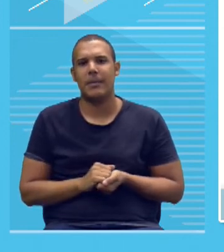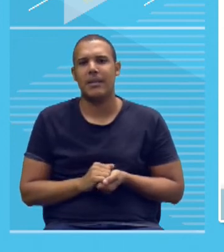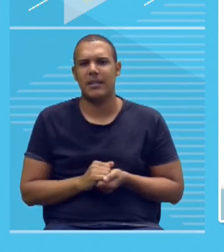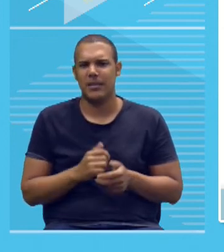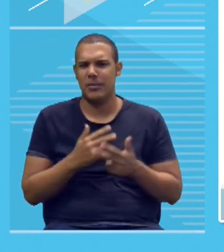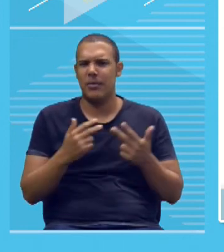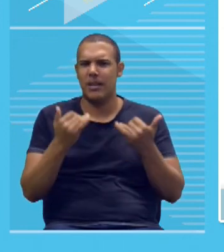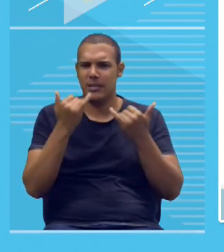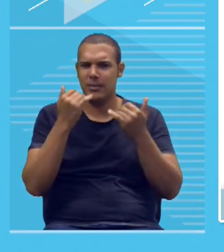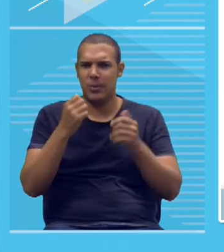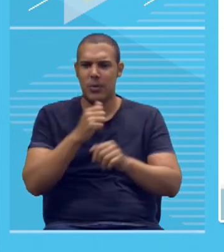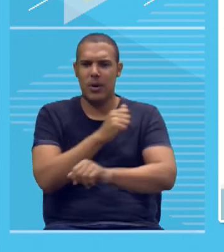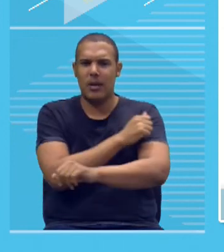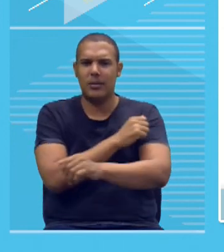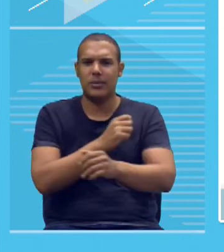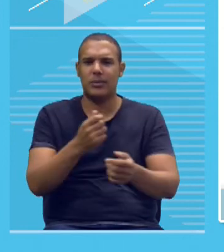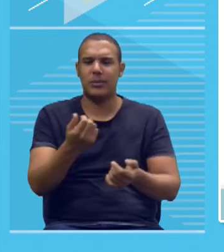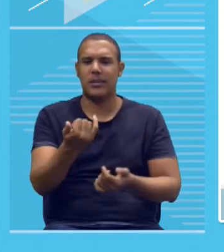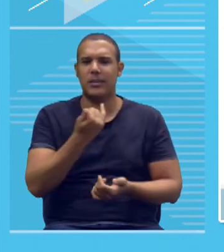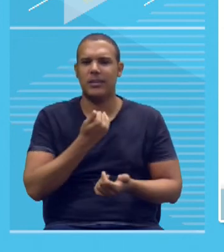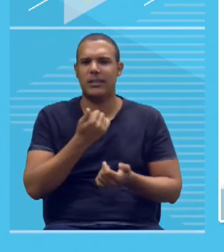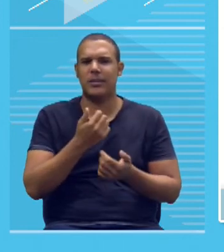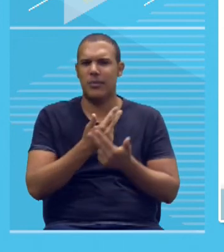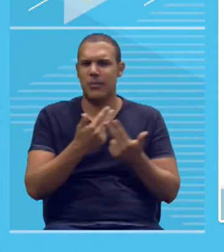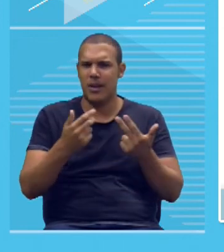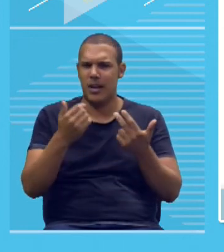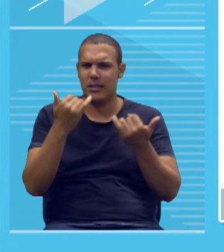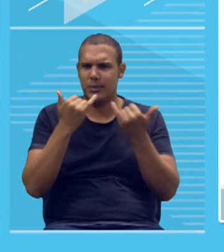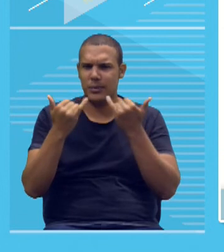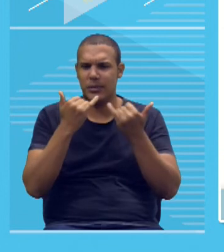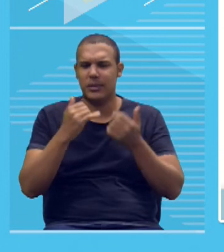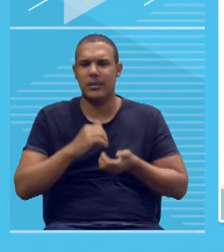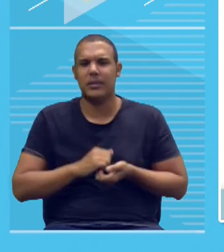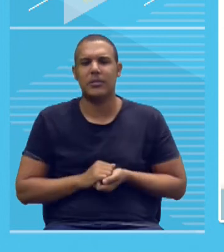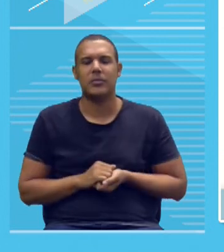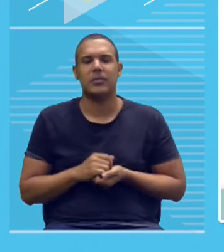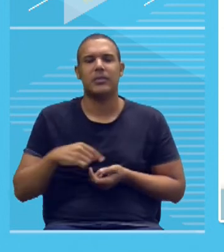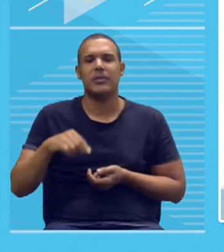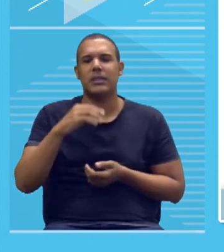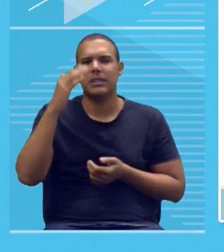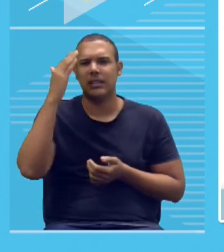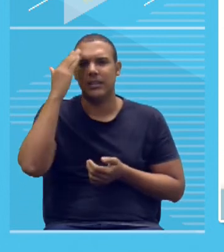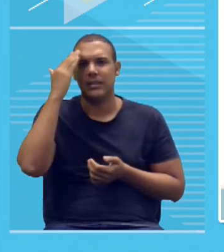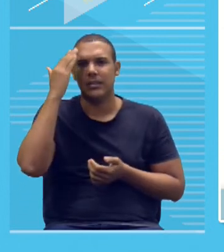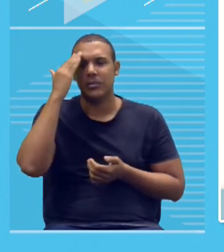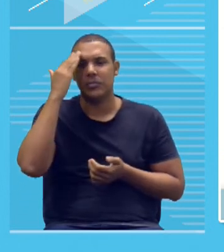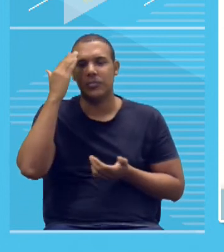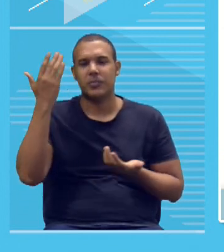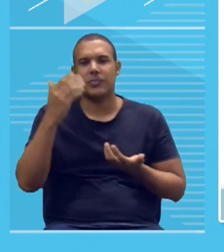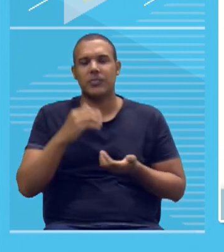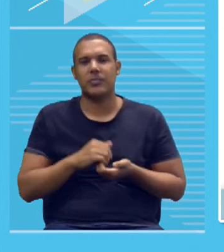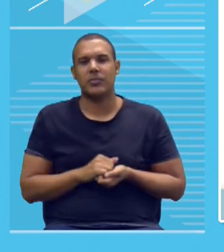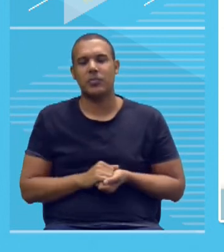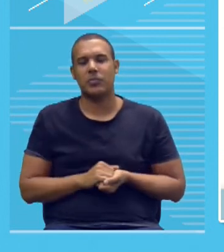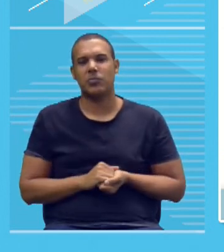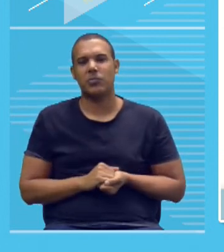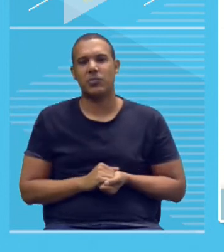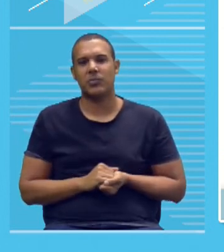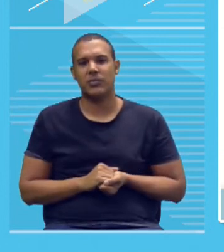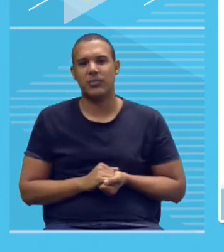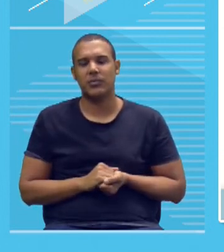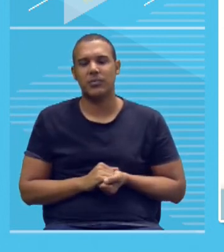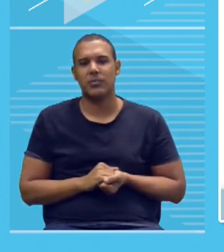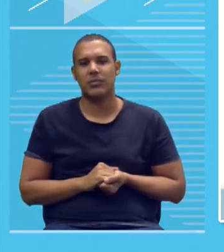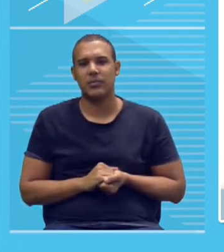é verdade Gabriel se entenderam gente a conversão de unidades essa conversão de unidades ela vai estar presente em